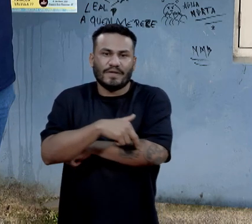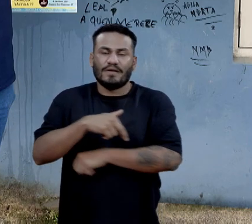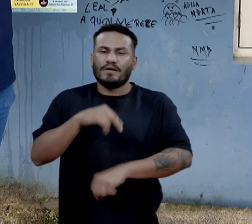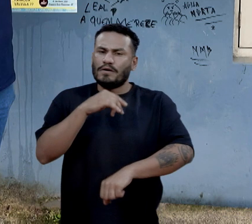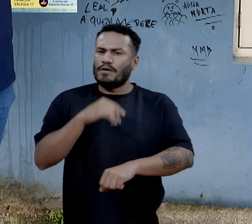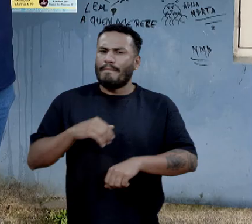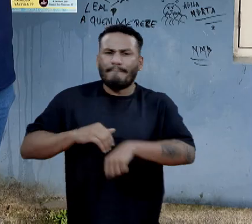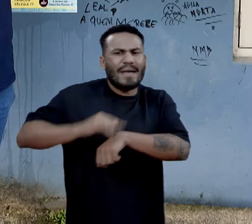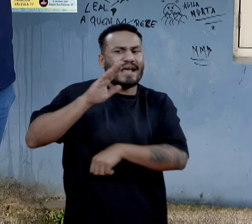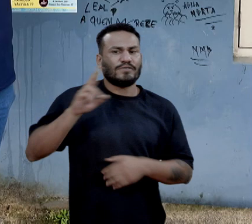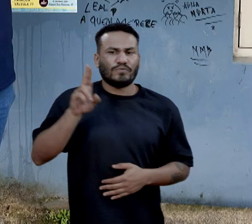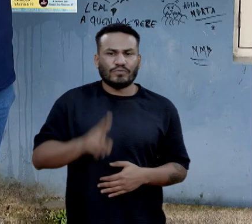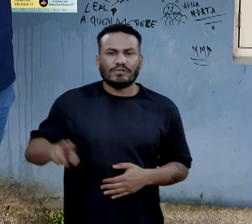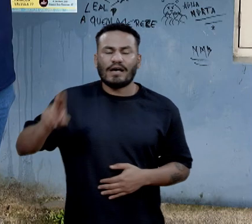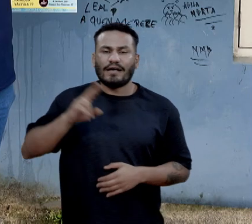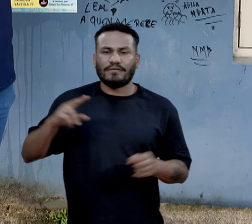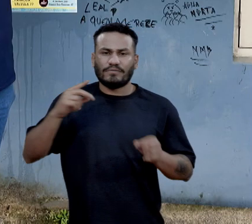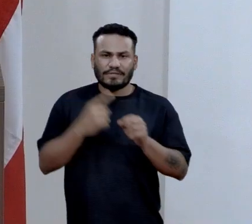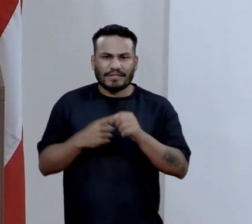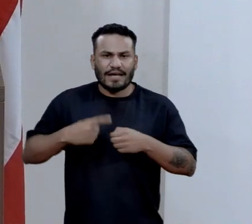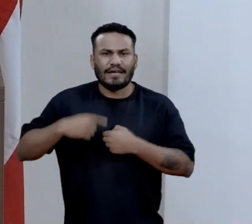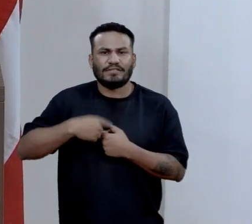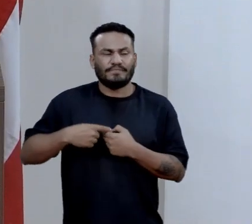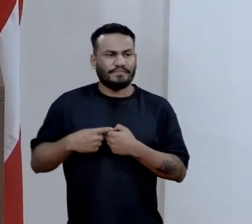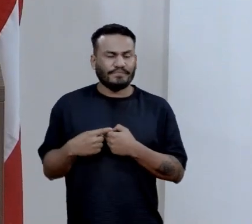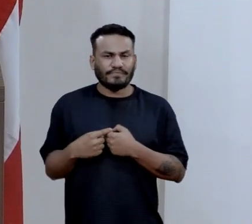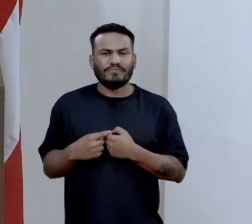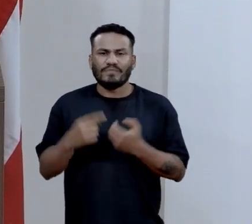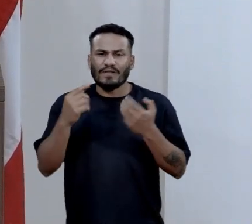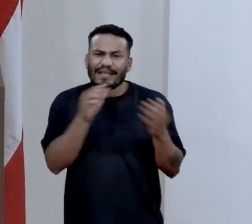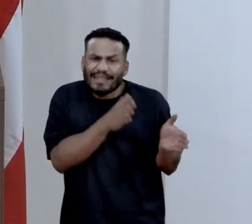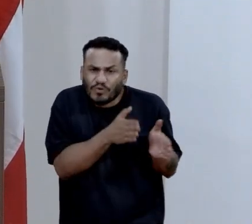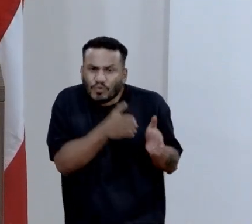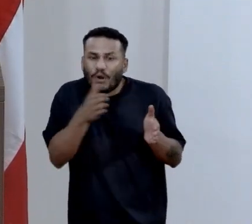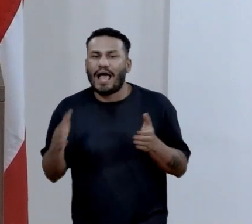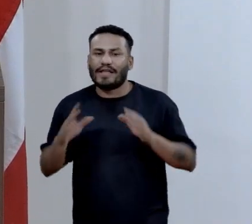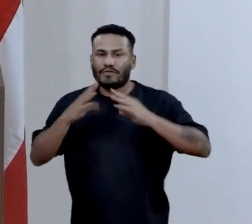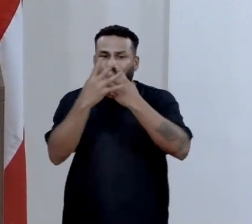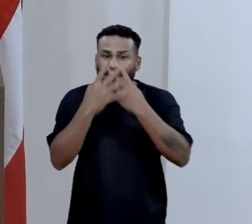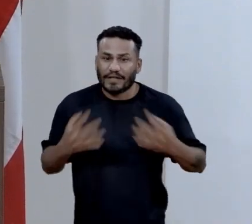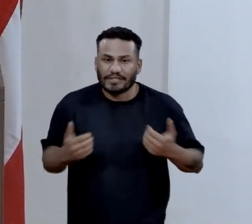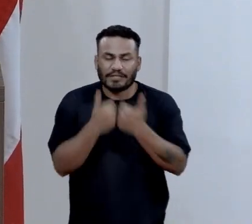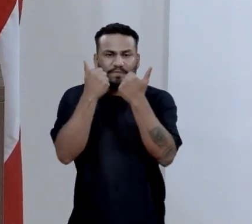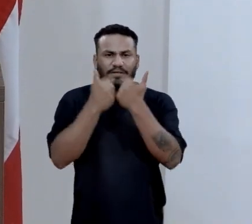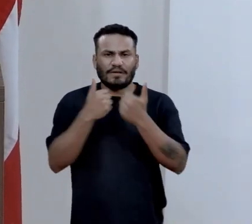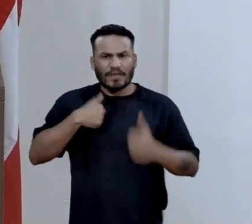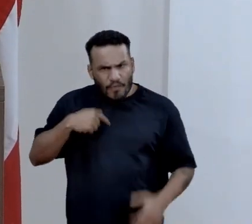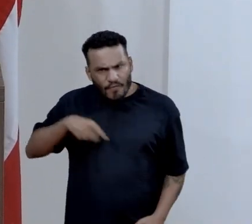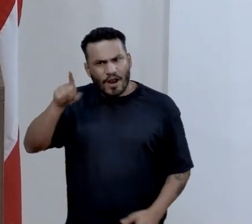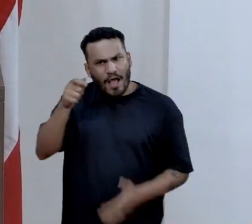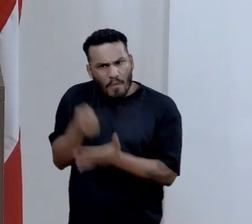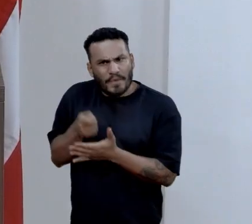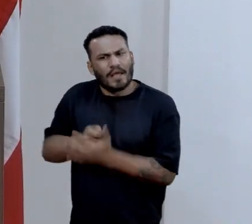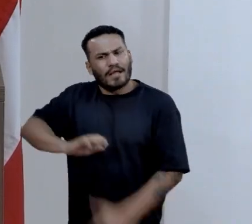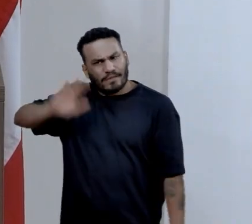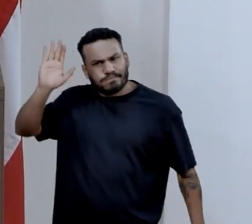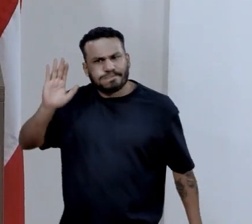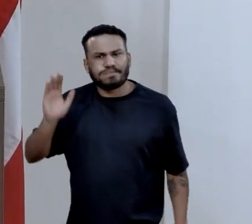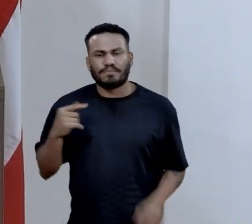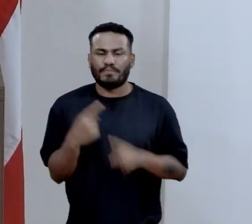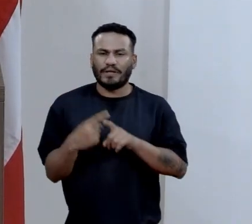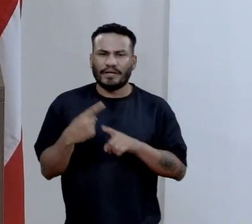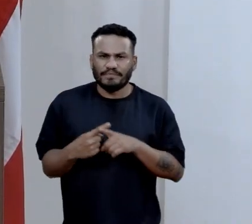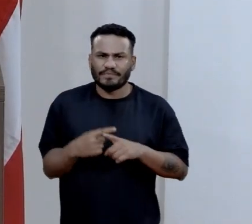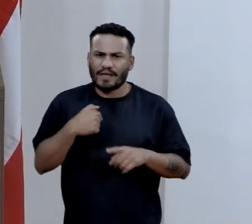parques mais utilizados pela nossa cidade, que é do ladinho da Vila Germânica, e eu fui obrigado a me manifestar. Porque,